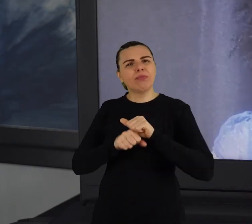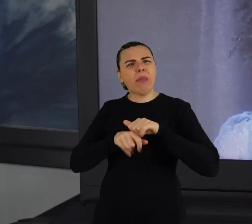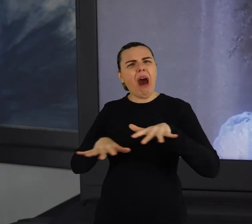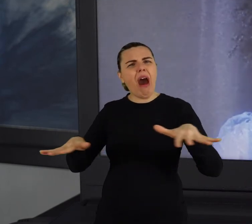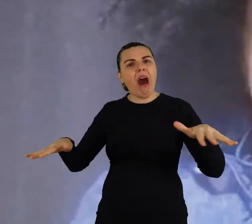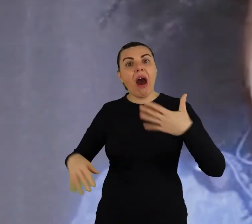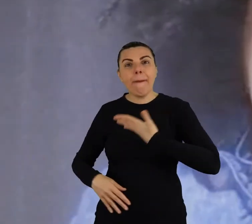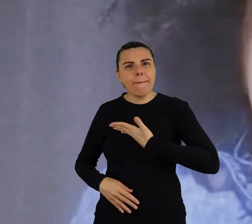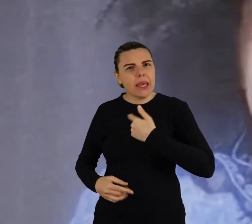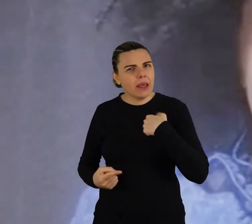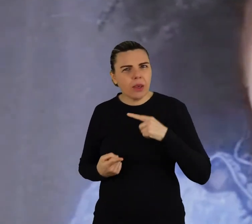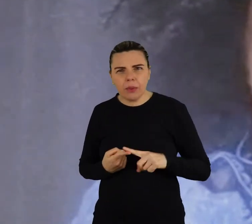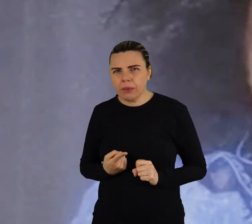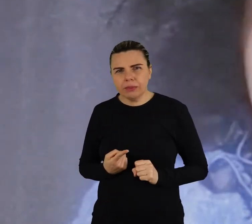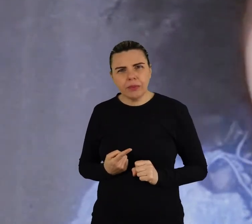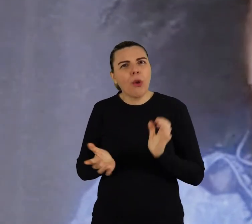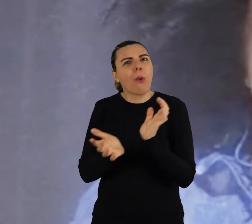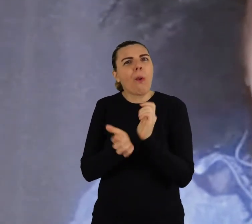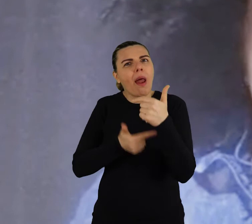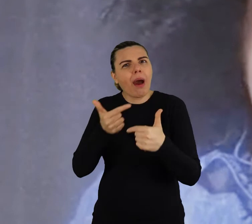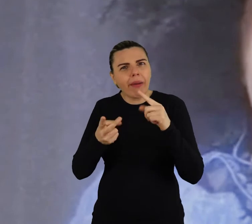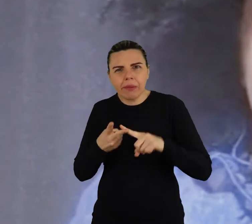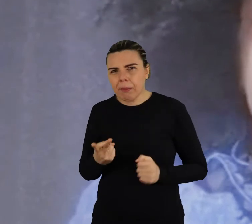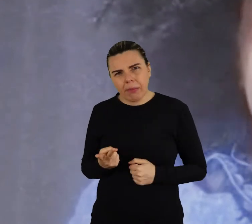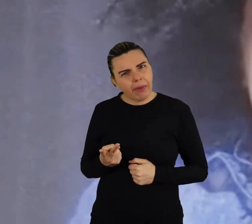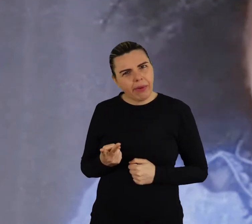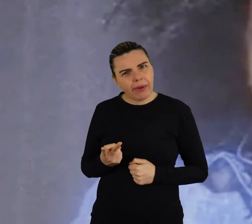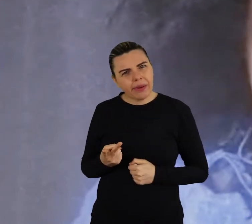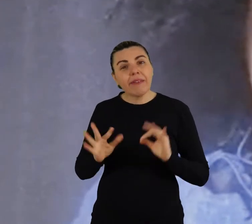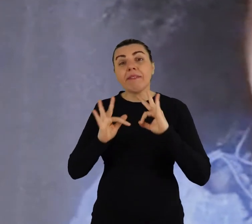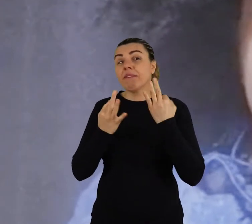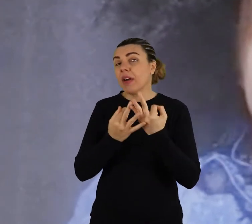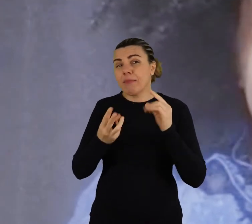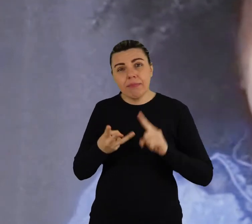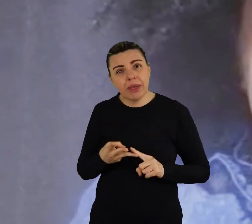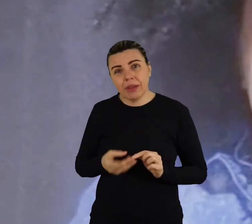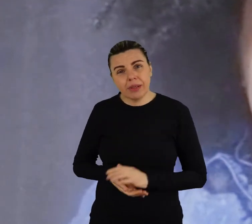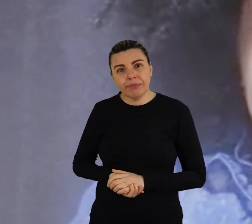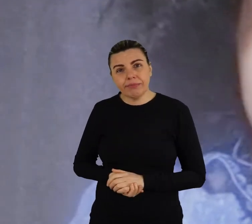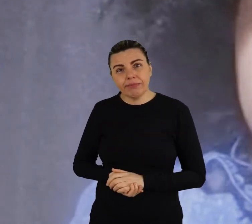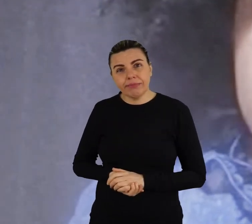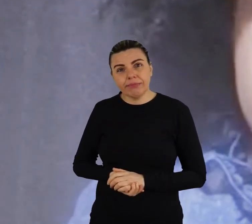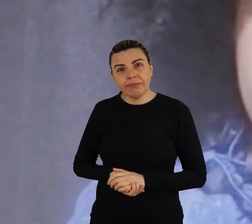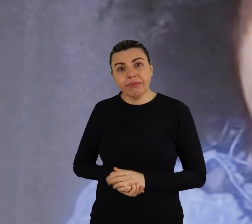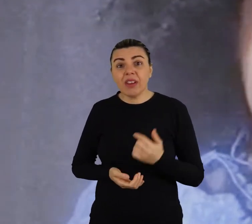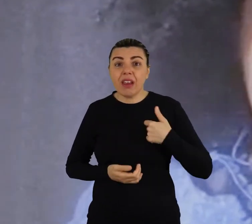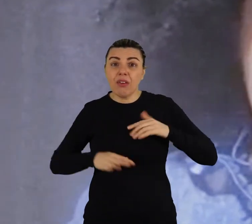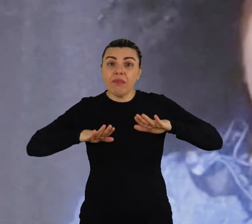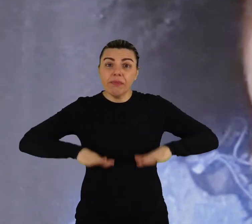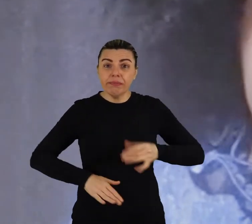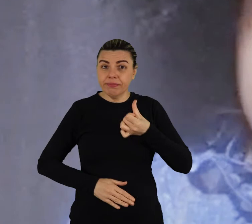para todos os meus amigos, para todos os meus colegas de trabalho, para minha família. Eu tive que